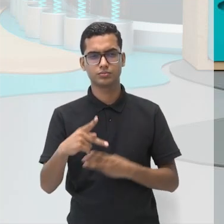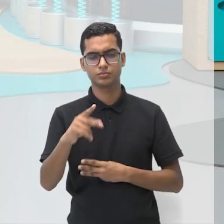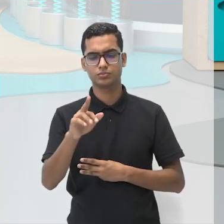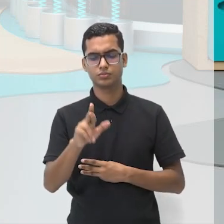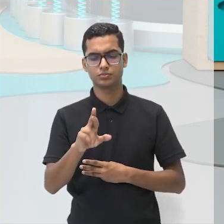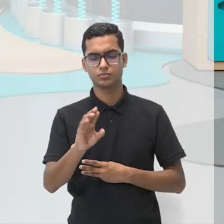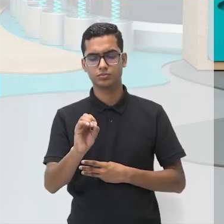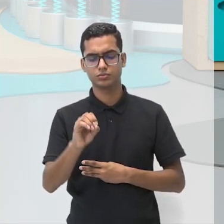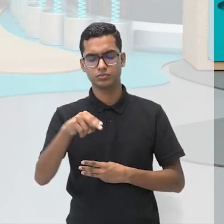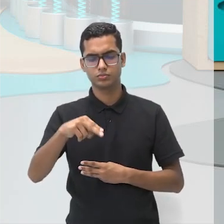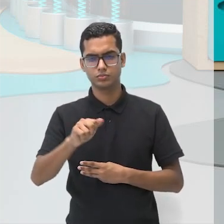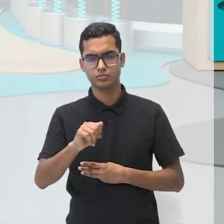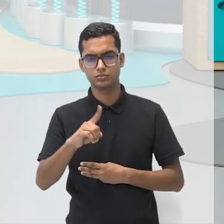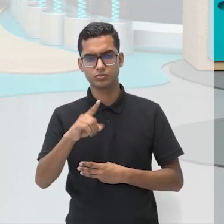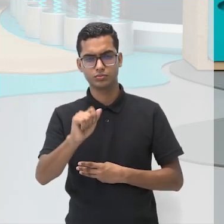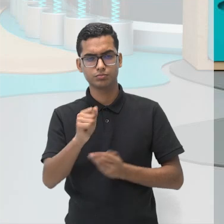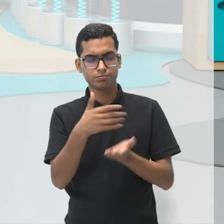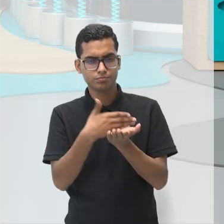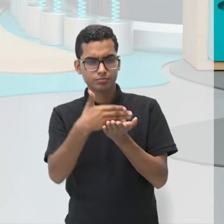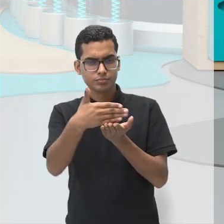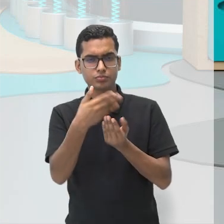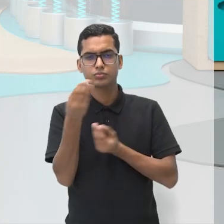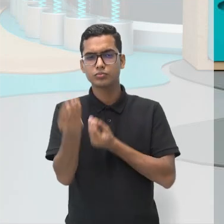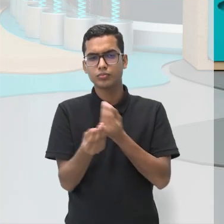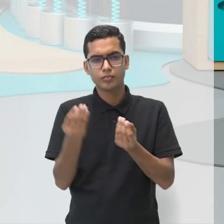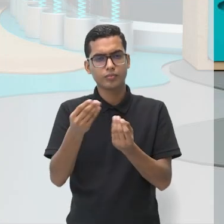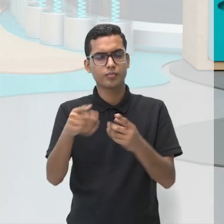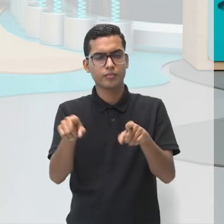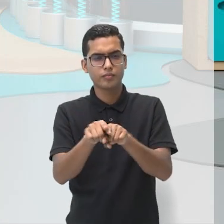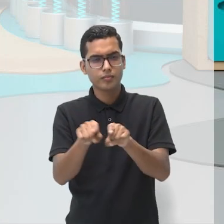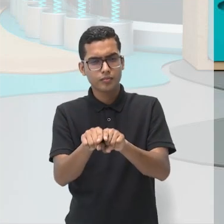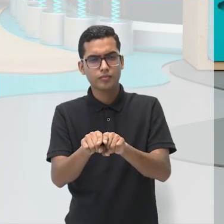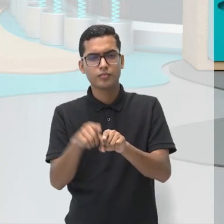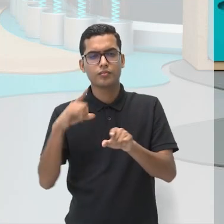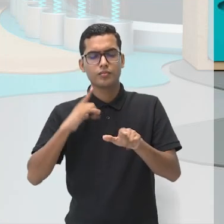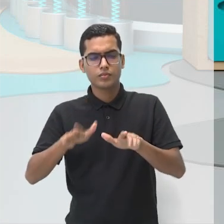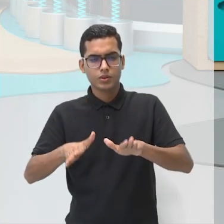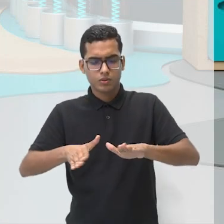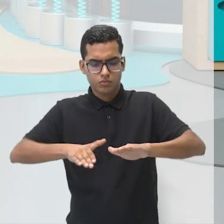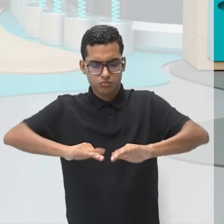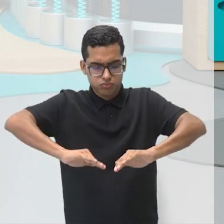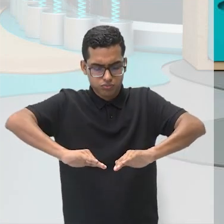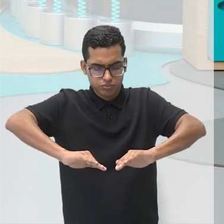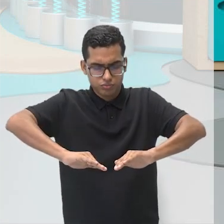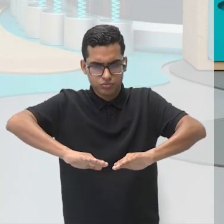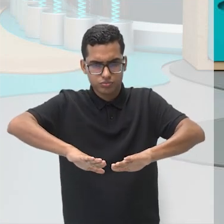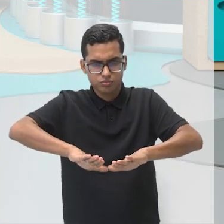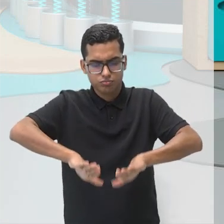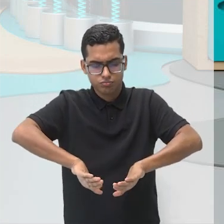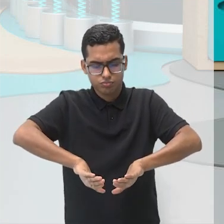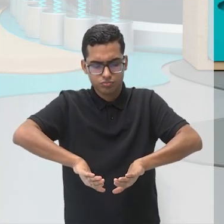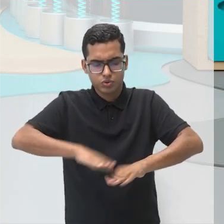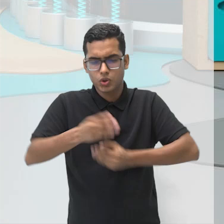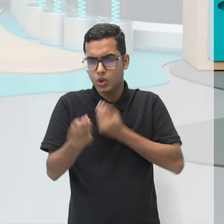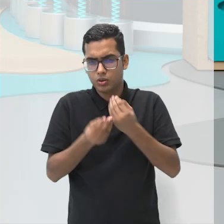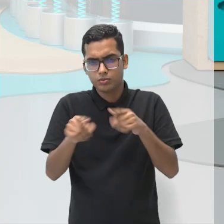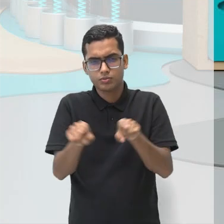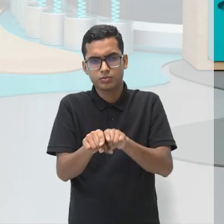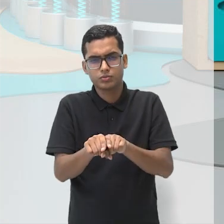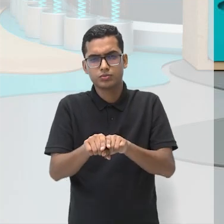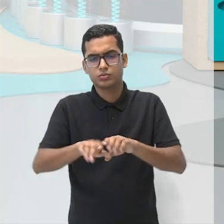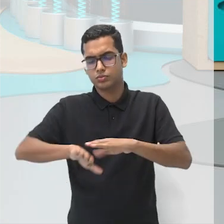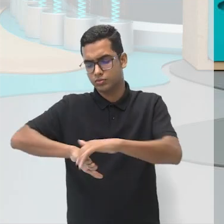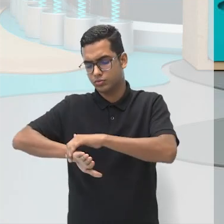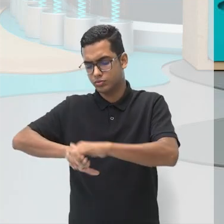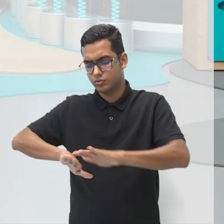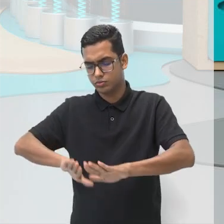pronada. O pé ele inicia uma rotação excessiva para dentro quando a parte de fora